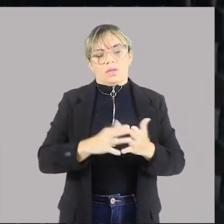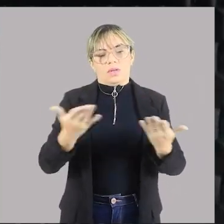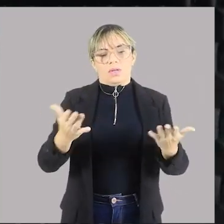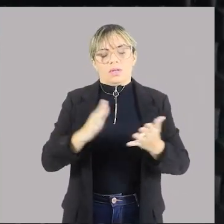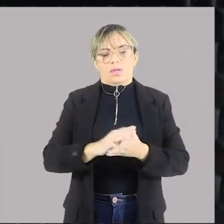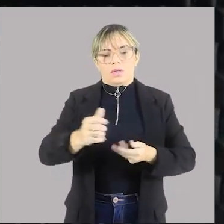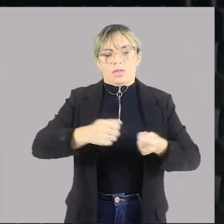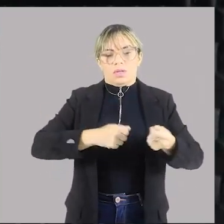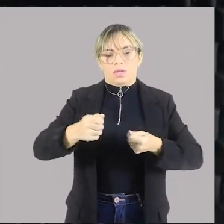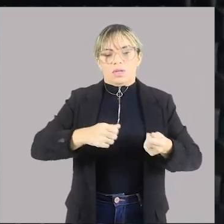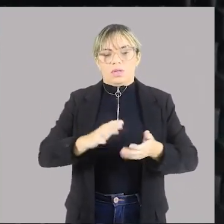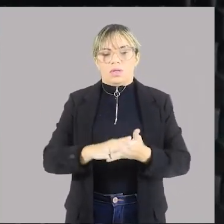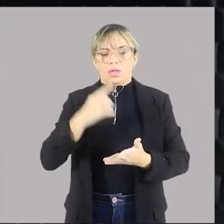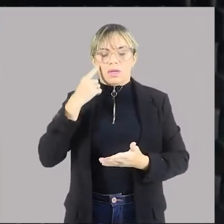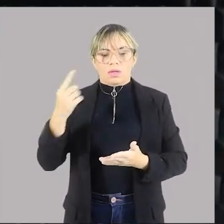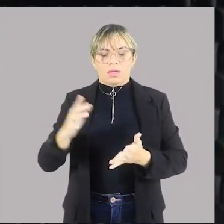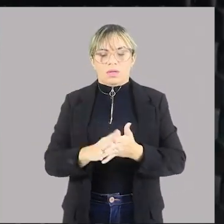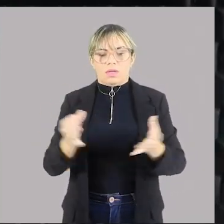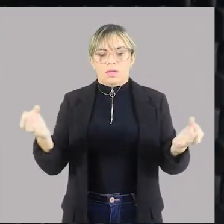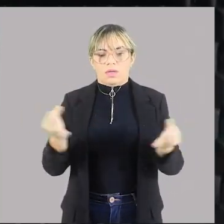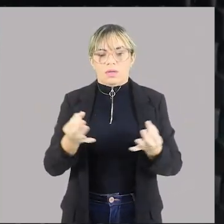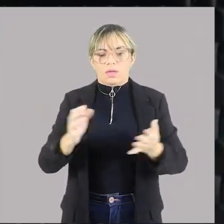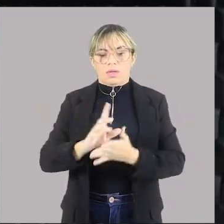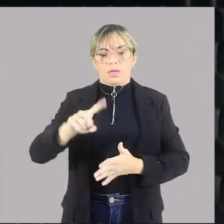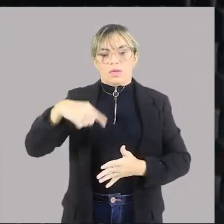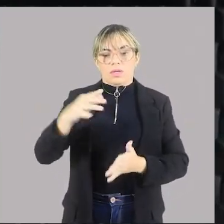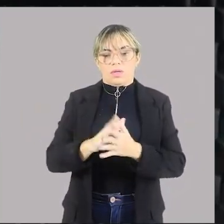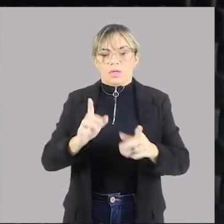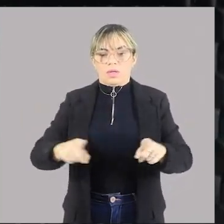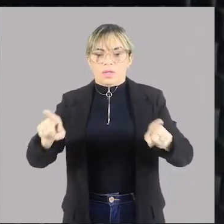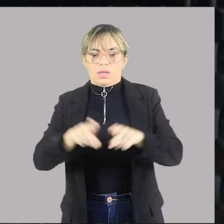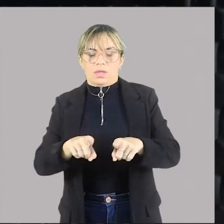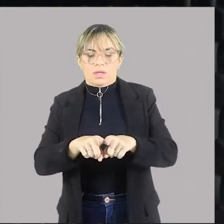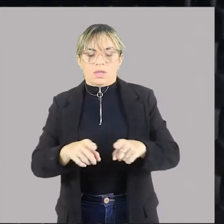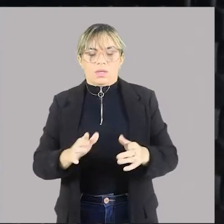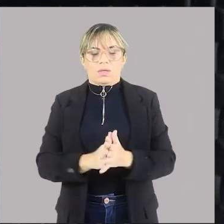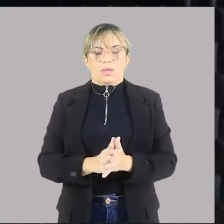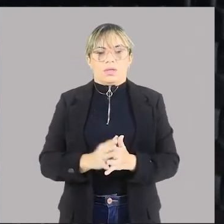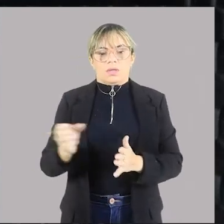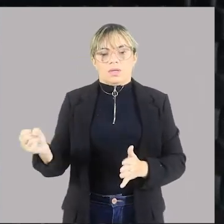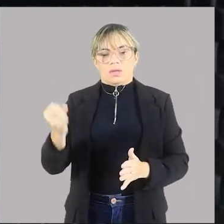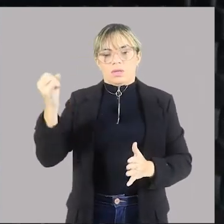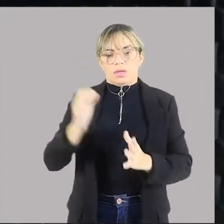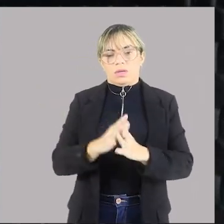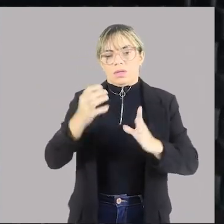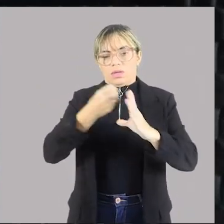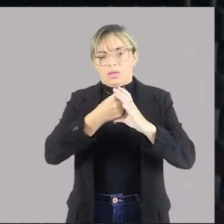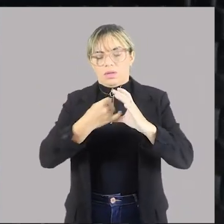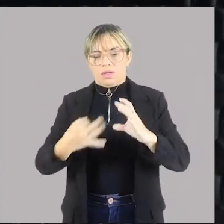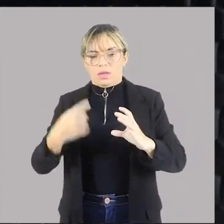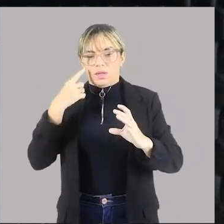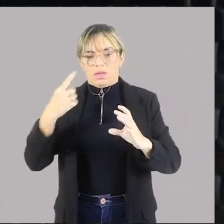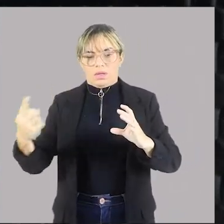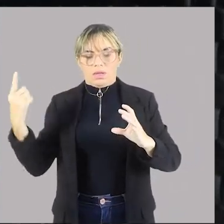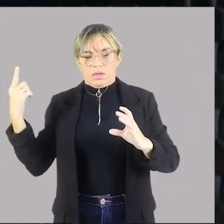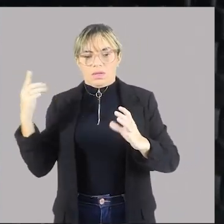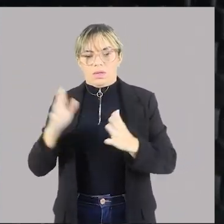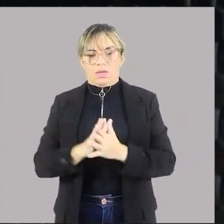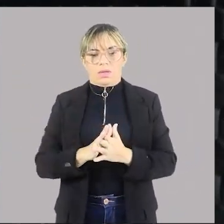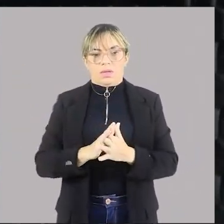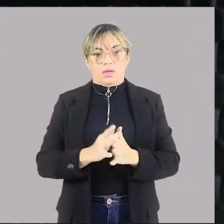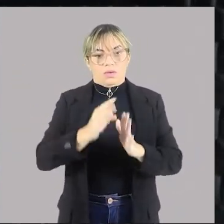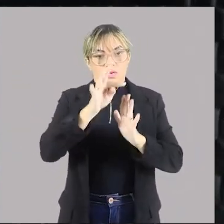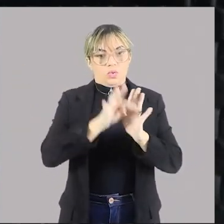administrativo são elaboradas, perfeito? E, além disso, é importante observar que a característica que se destaca, segundo esse texto